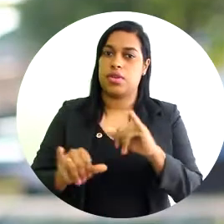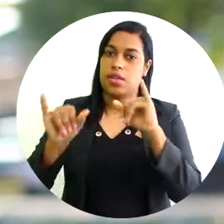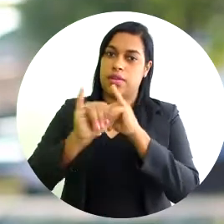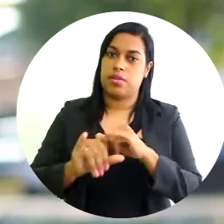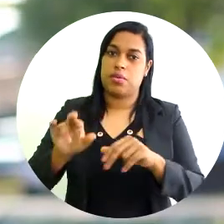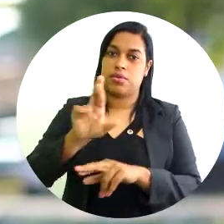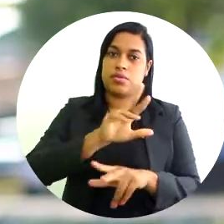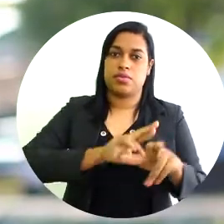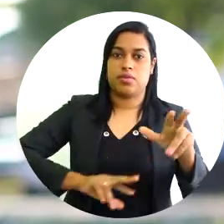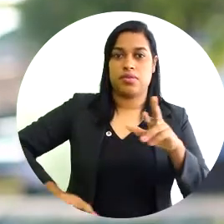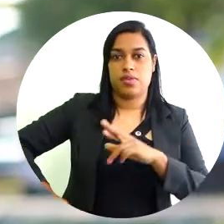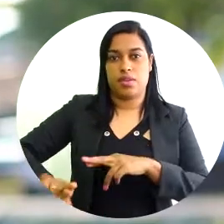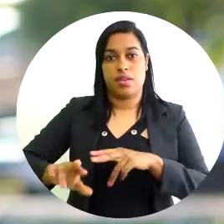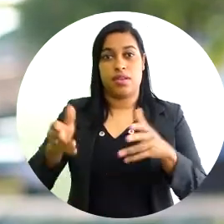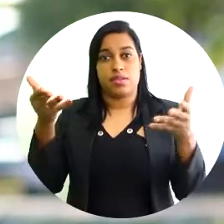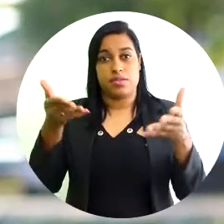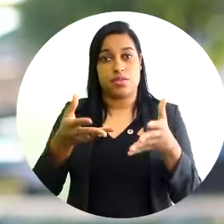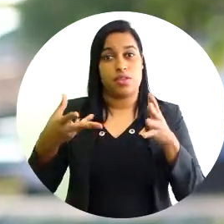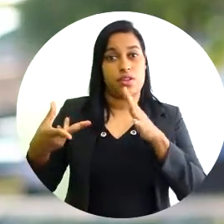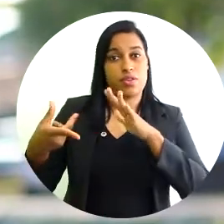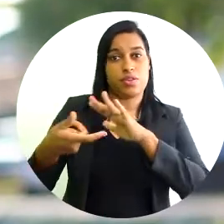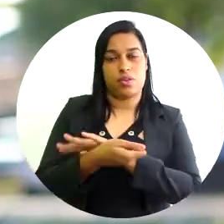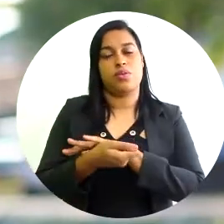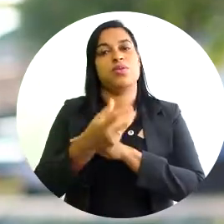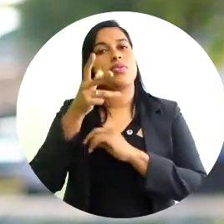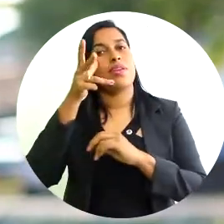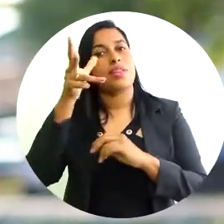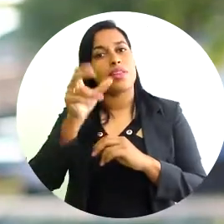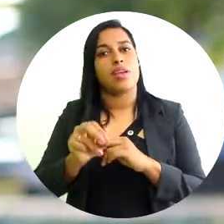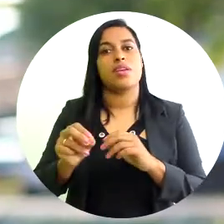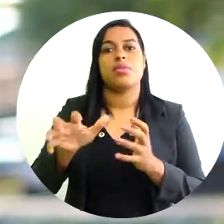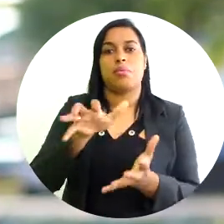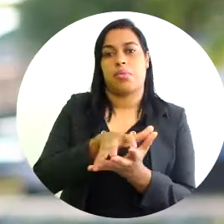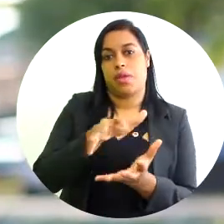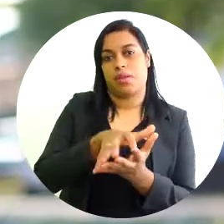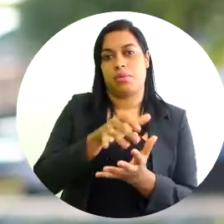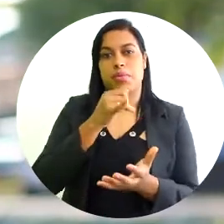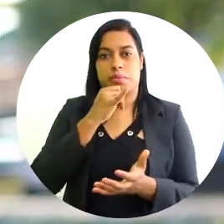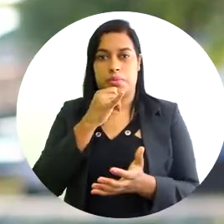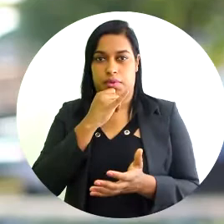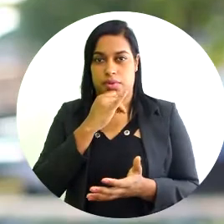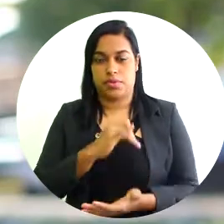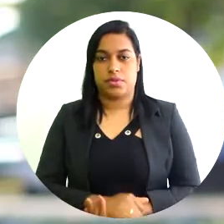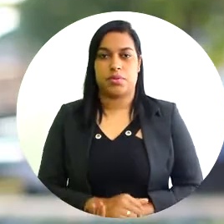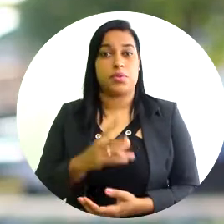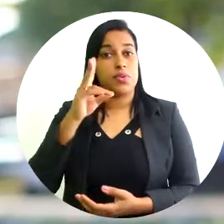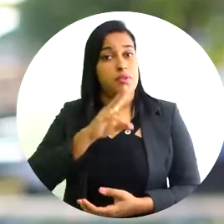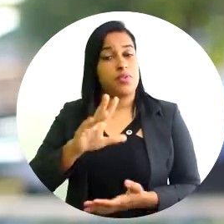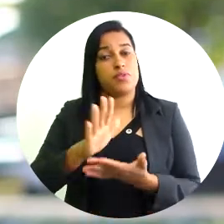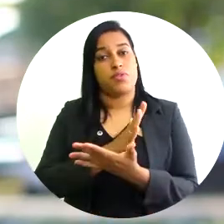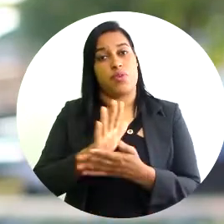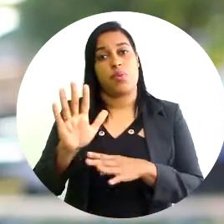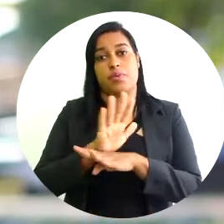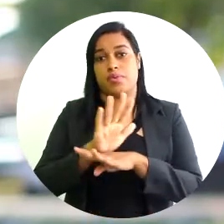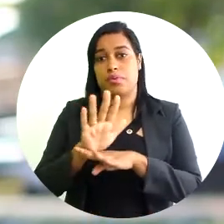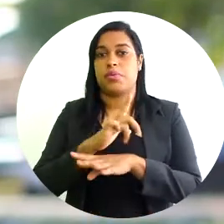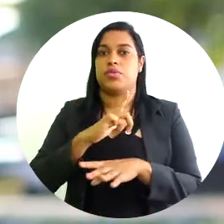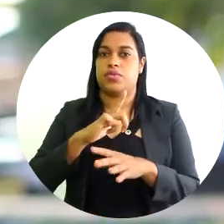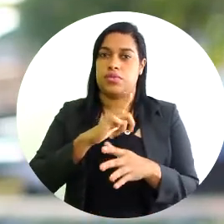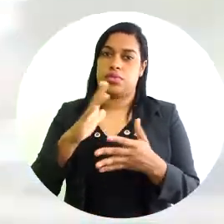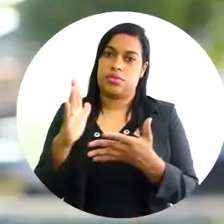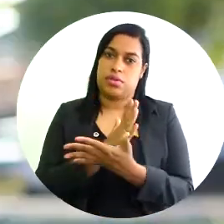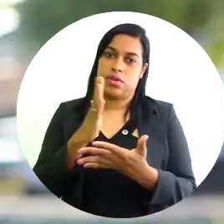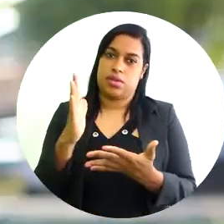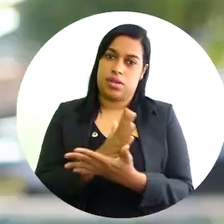informações diferentes, agora todas passando a ideia de Pernambuco, por exemplo. Então vejam algumas imagens que a gente tem no